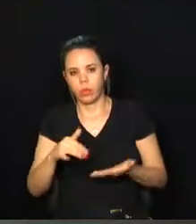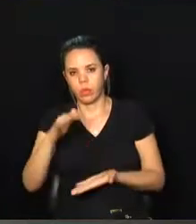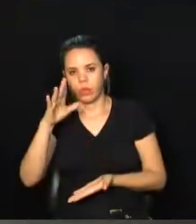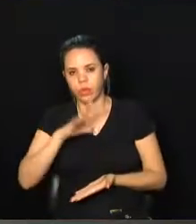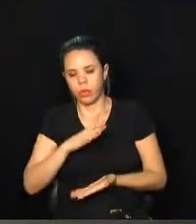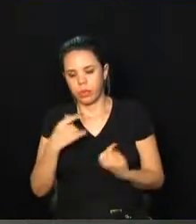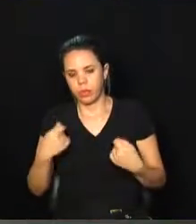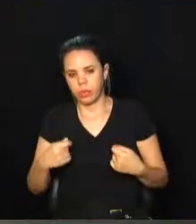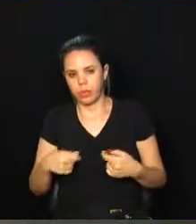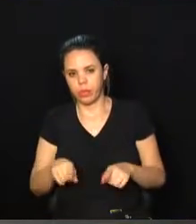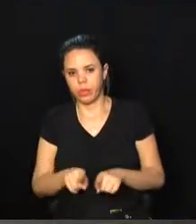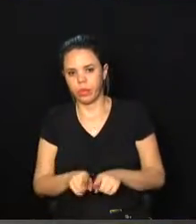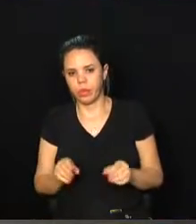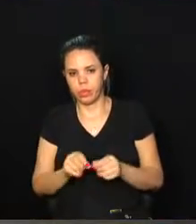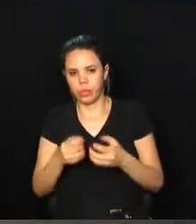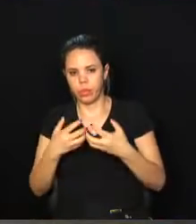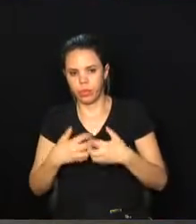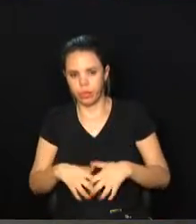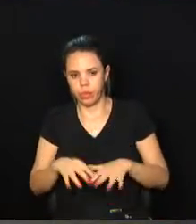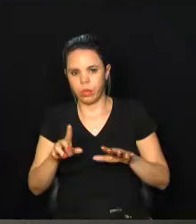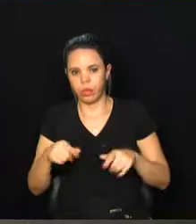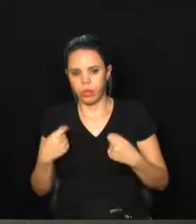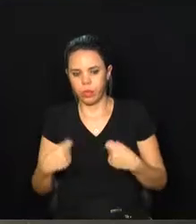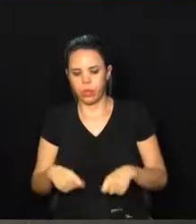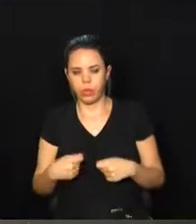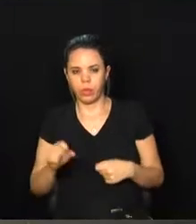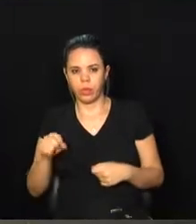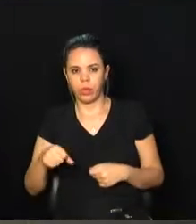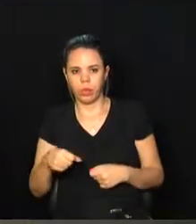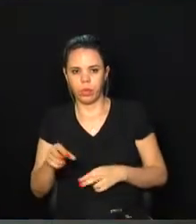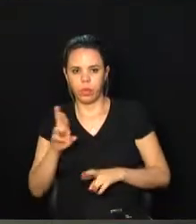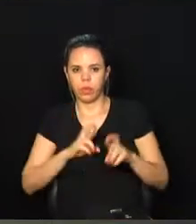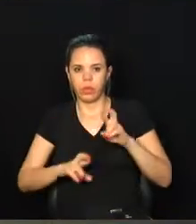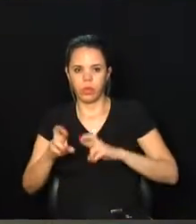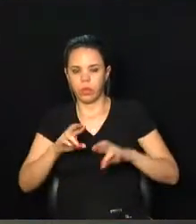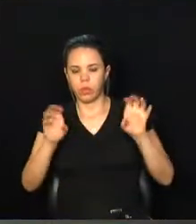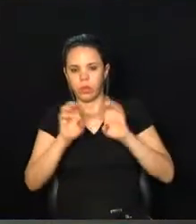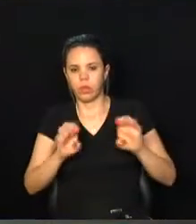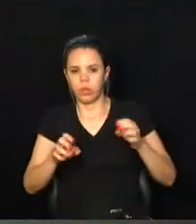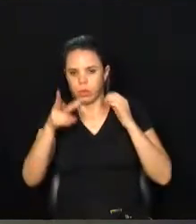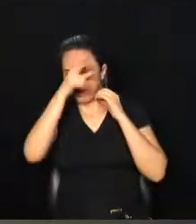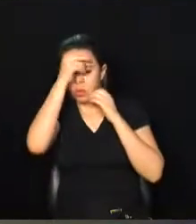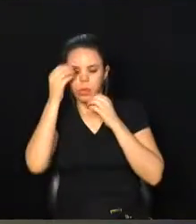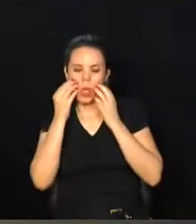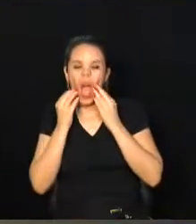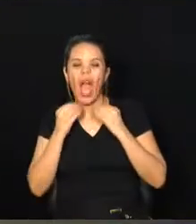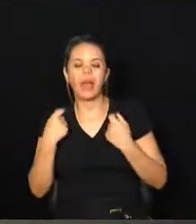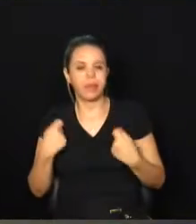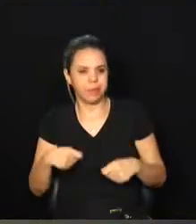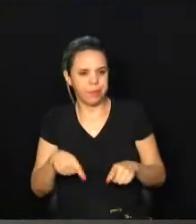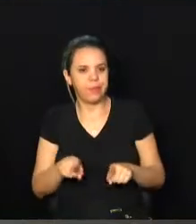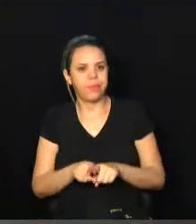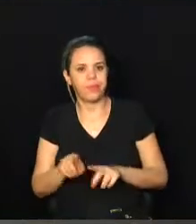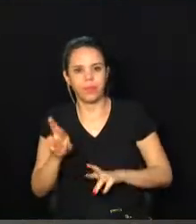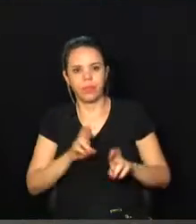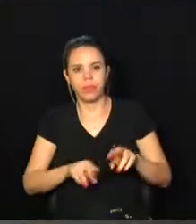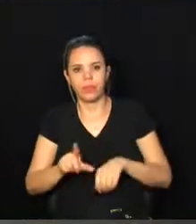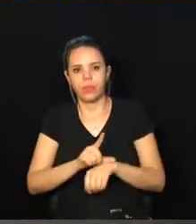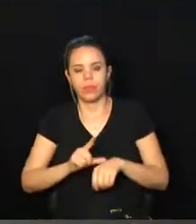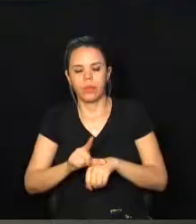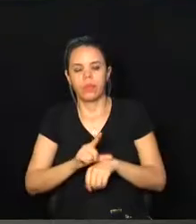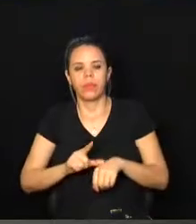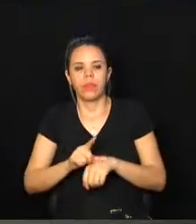cidade precisa. Então, é necessário, sim, rever a estrutura da prefeitura, é necessário rever a